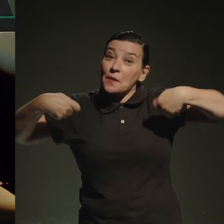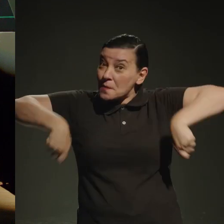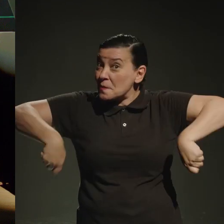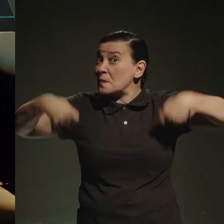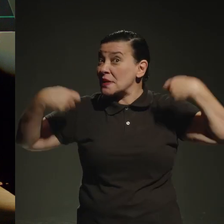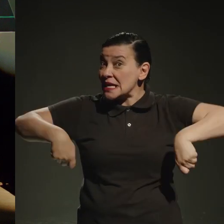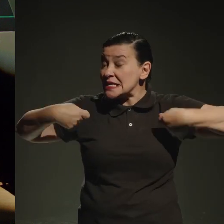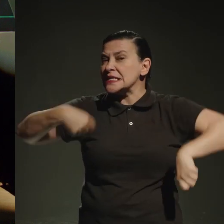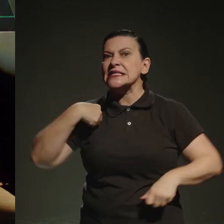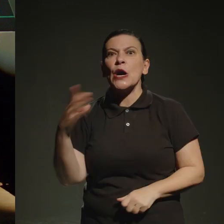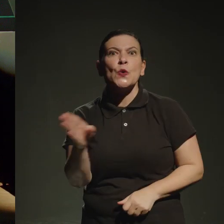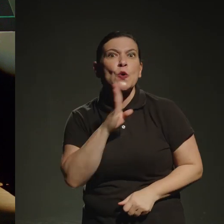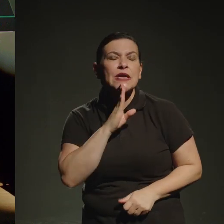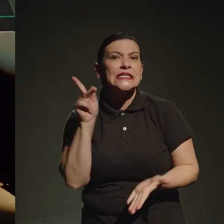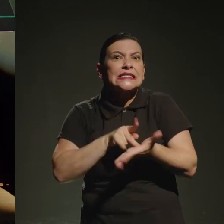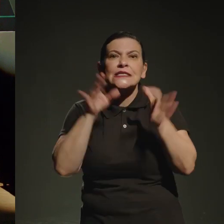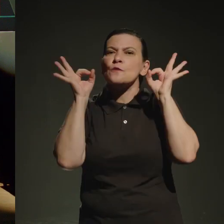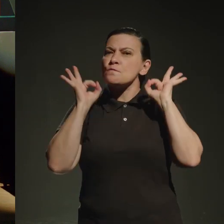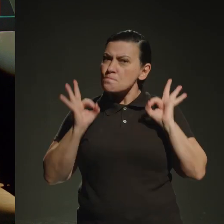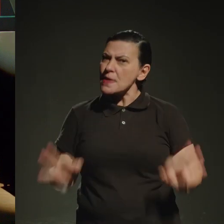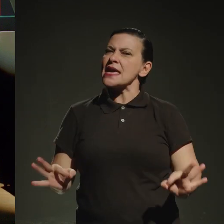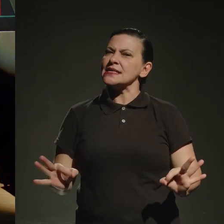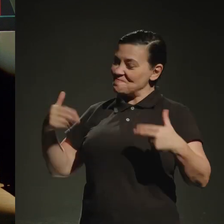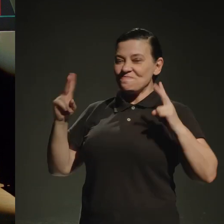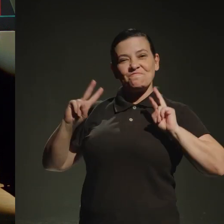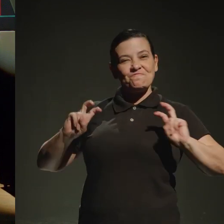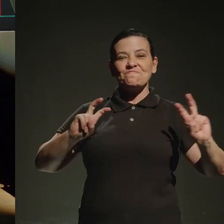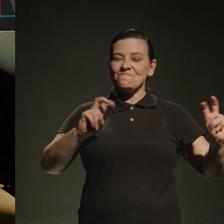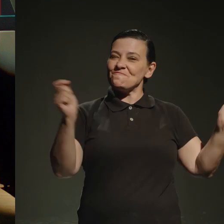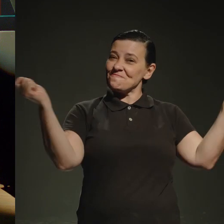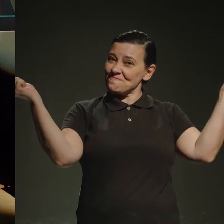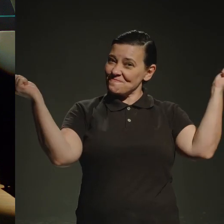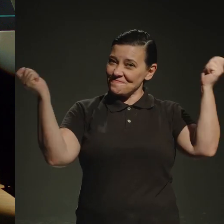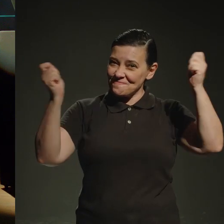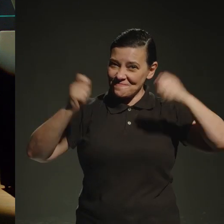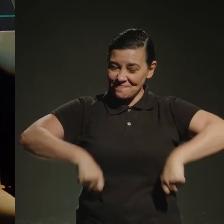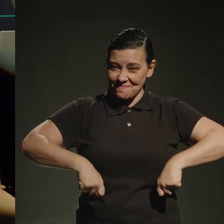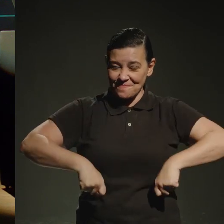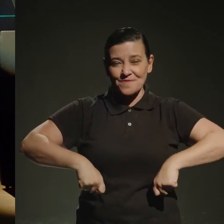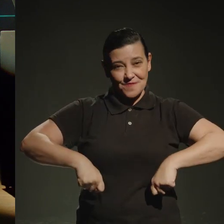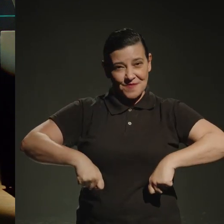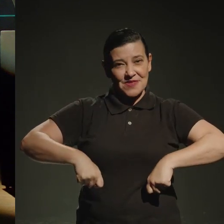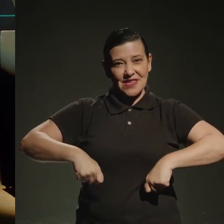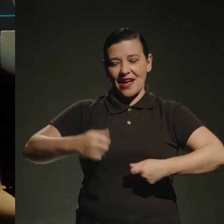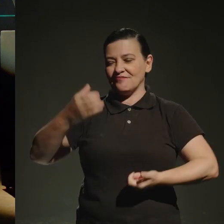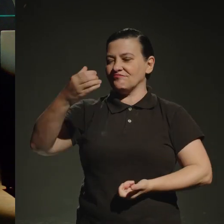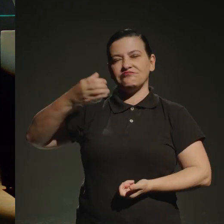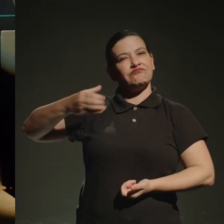convivo comigo mesmo. Alguma coisa eu devo conhecer. Sim, é isso mesmo, eu. Por que não? Afinal, eu me acho bem